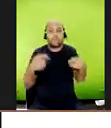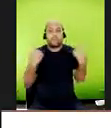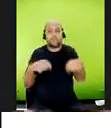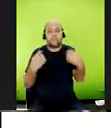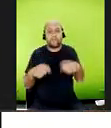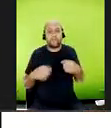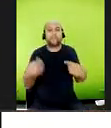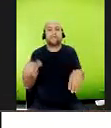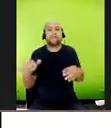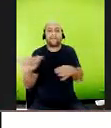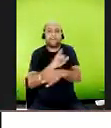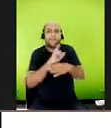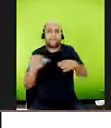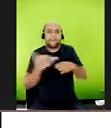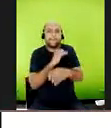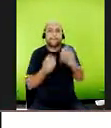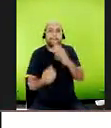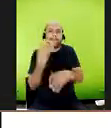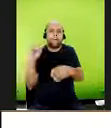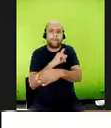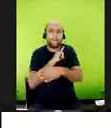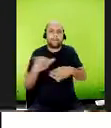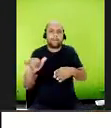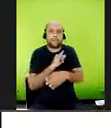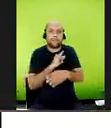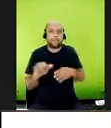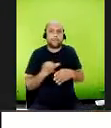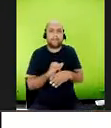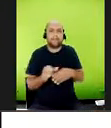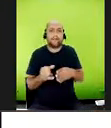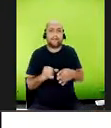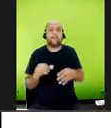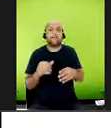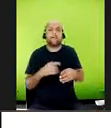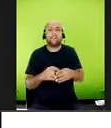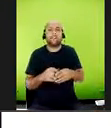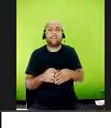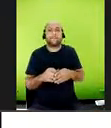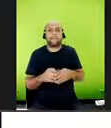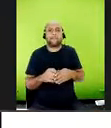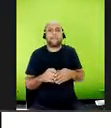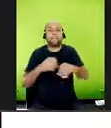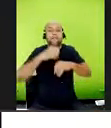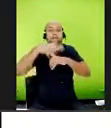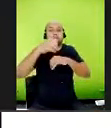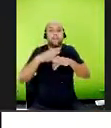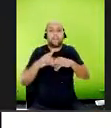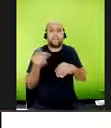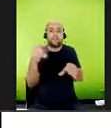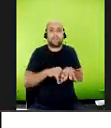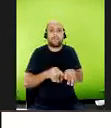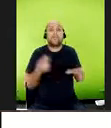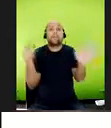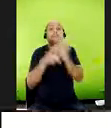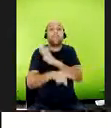mecanismos de retenção dessa inclusão de quer que a gente vá então a pergunta que eu devo para vocês é E